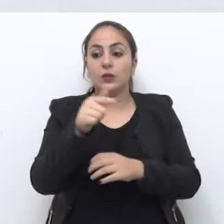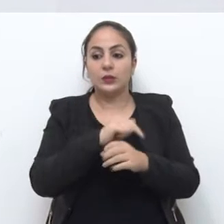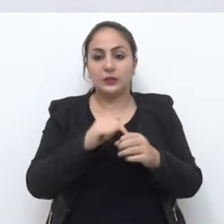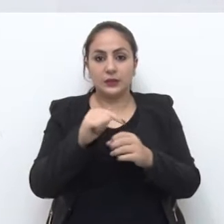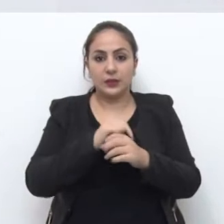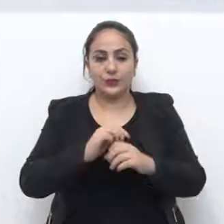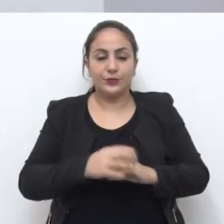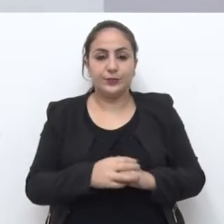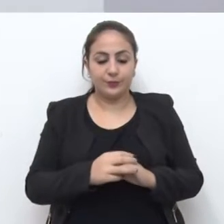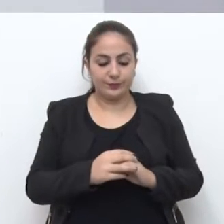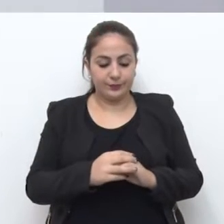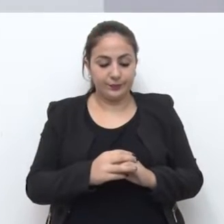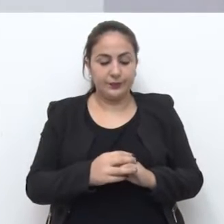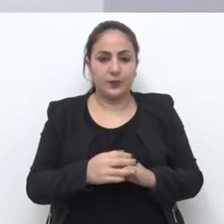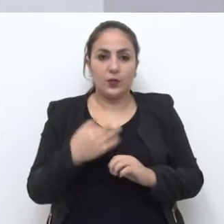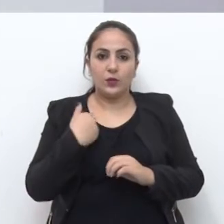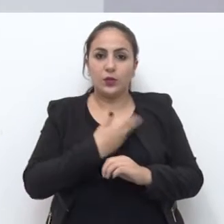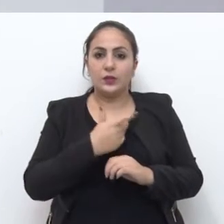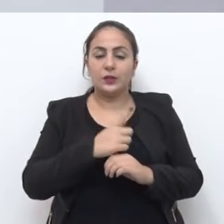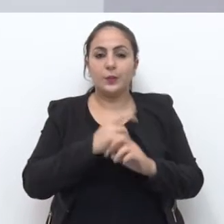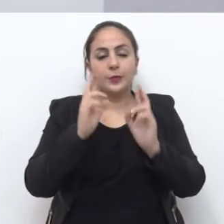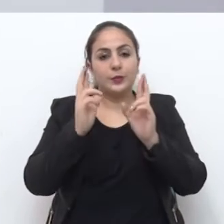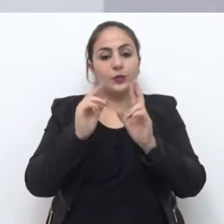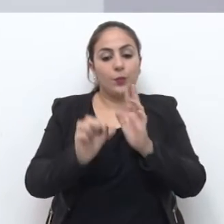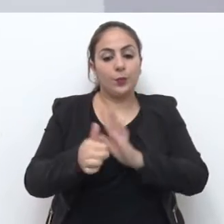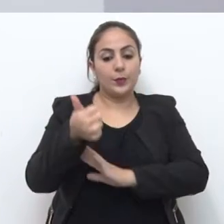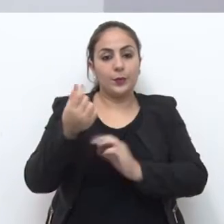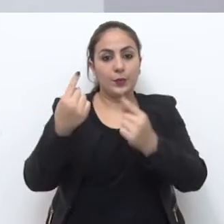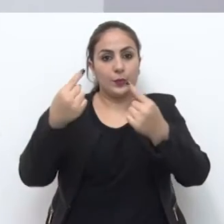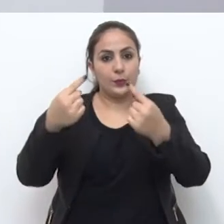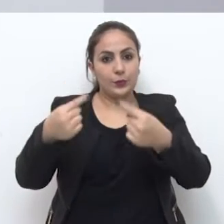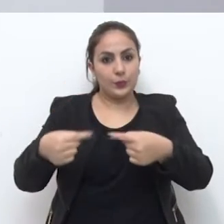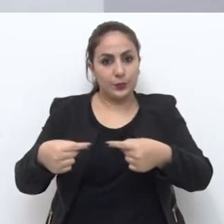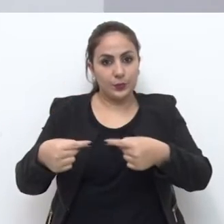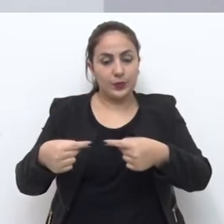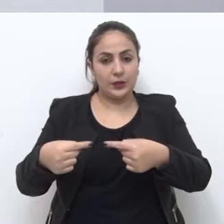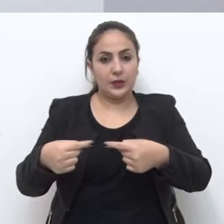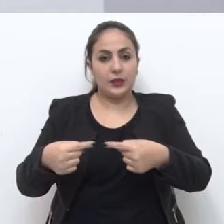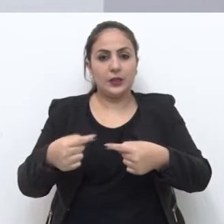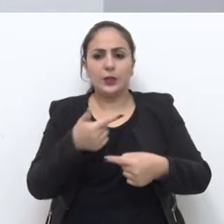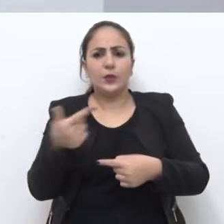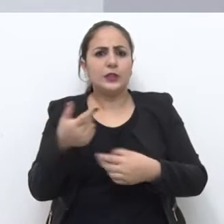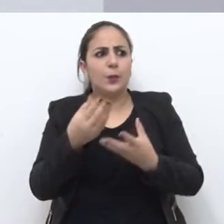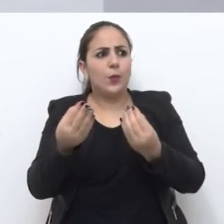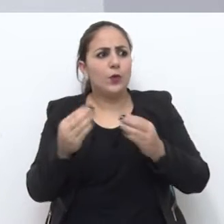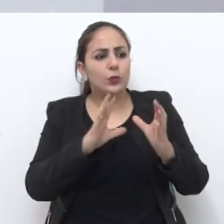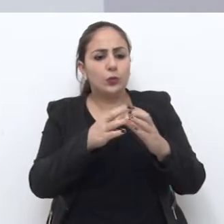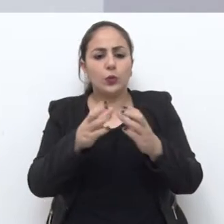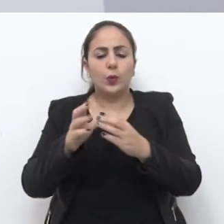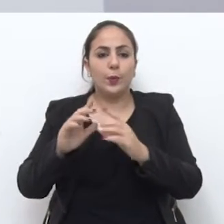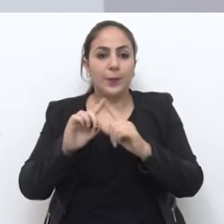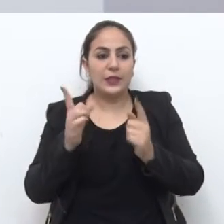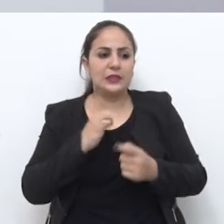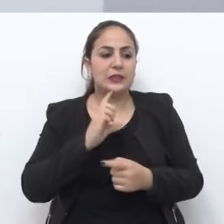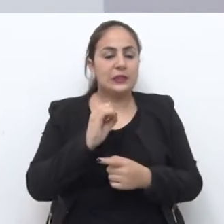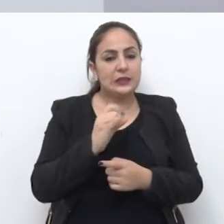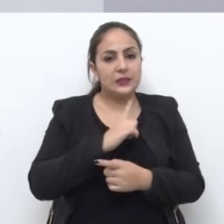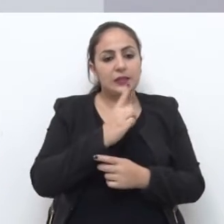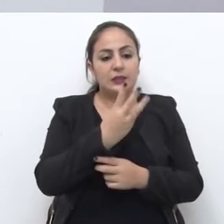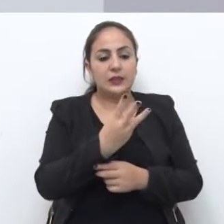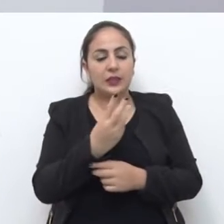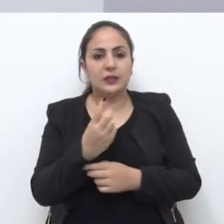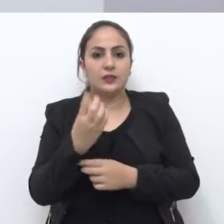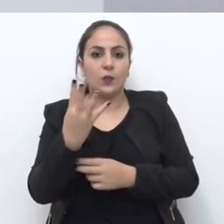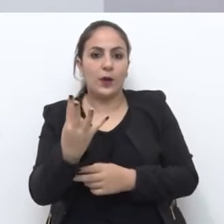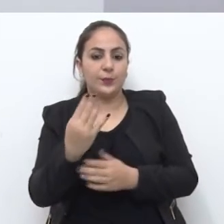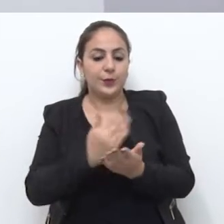outras cidades. A gente tem aquela expectativa que num primeiro campeonato não teremos assim tantas equipes, mas que tivesse 3, 4 equipes